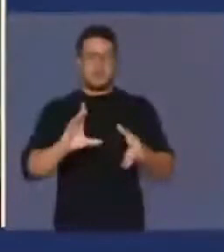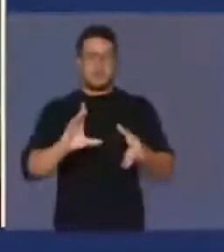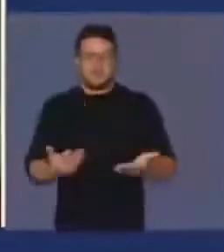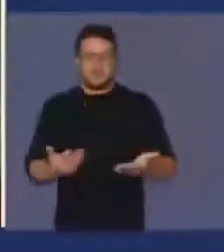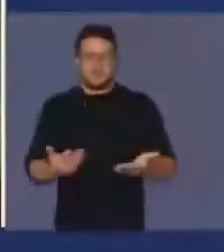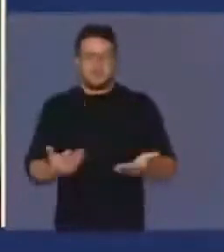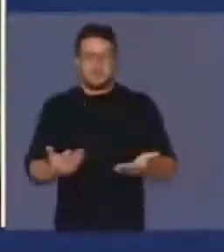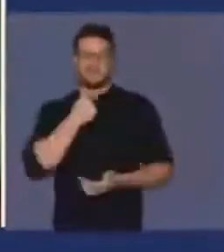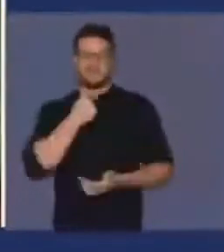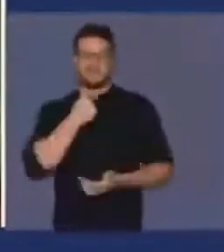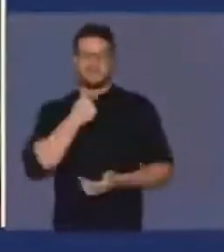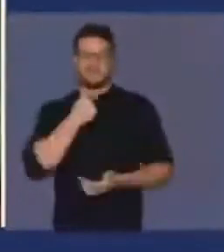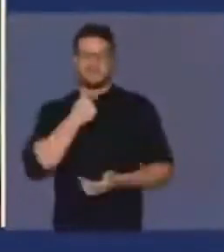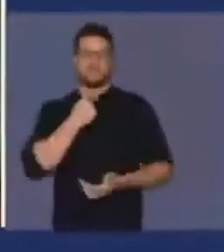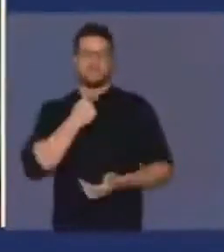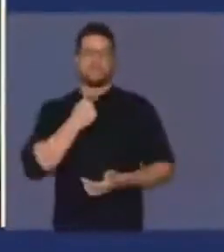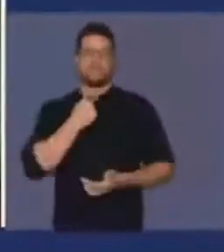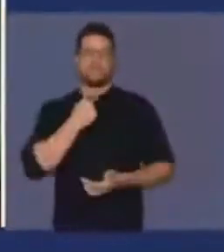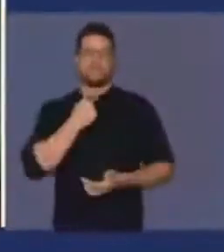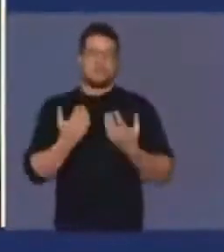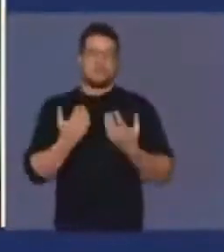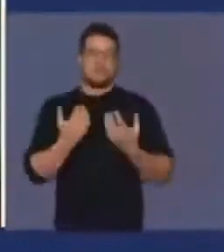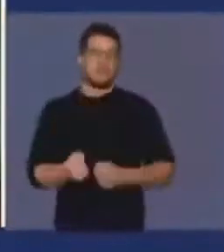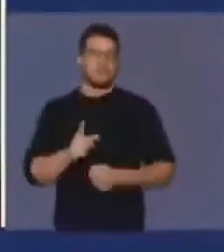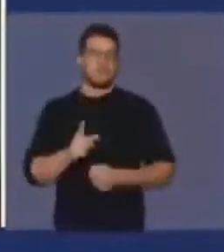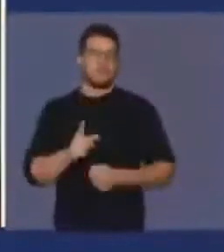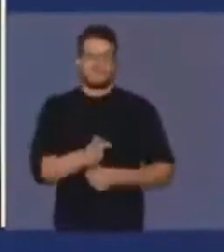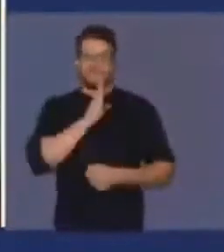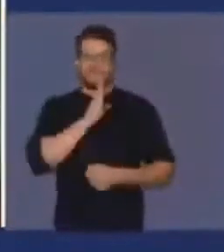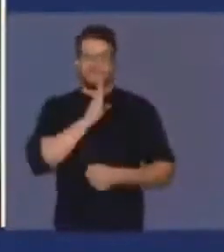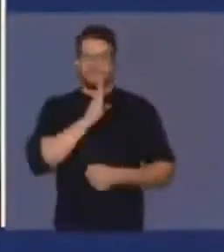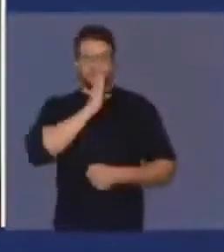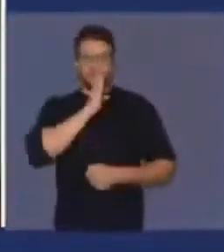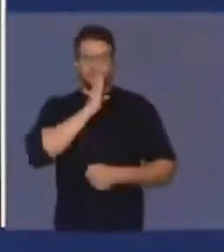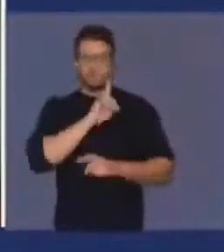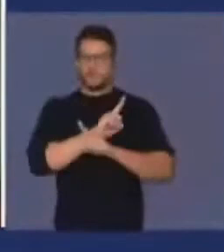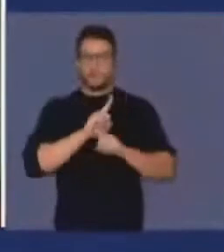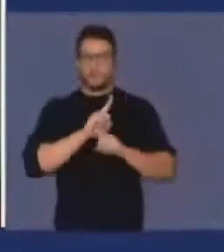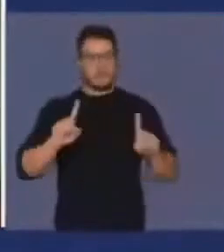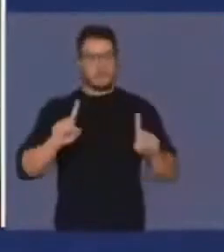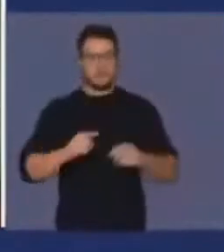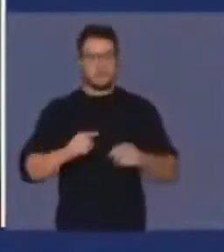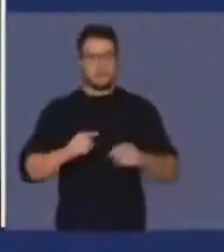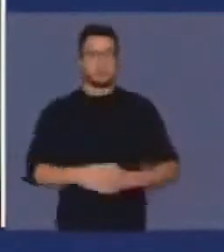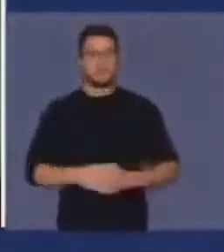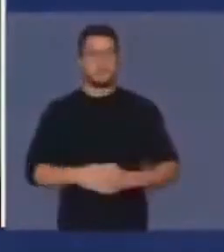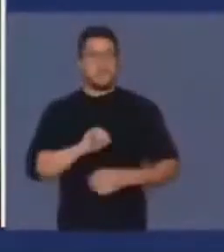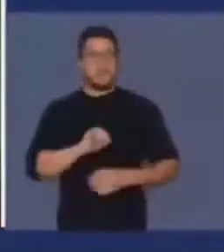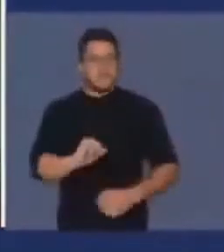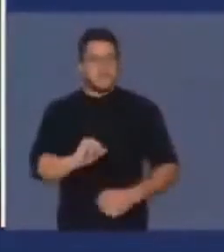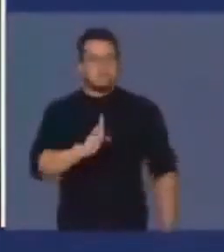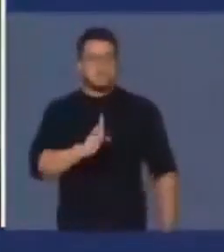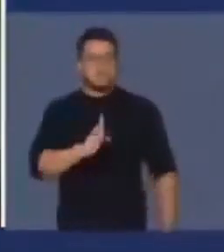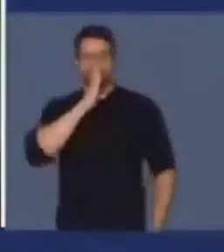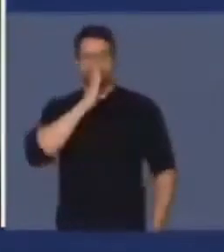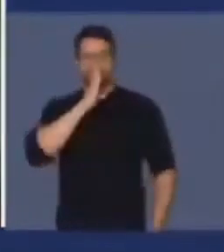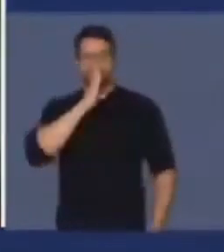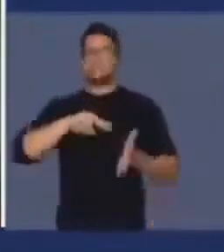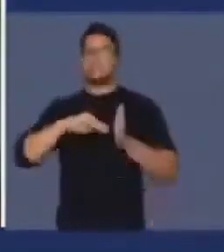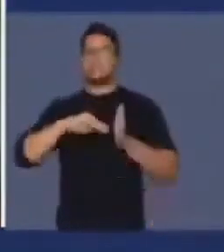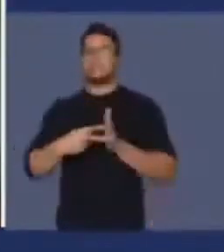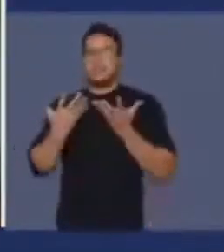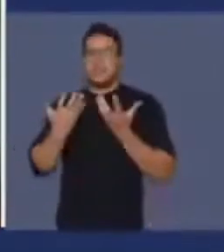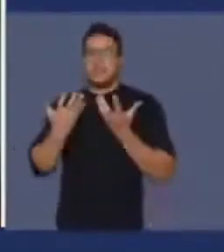silêncio de ninguém. O silêncio, neste momento, é sinônimo de cumplicidade.